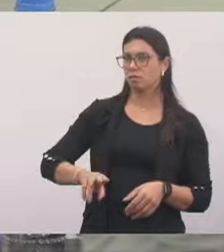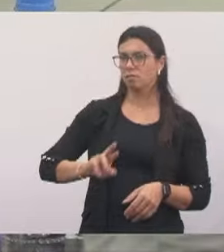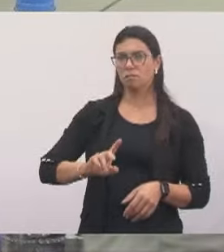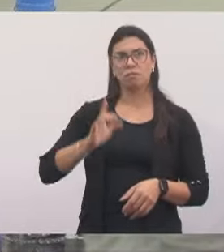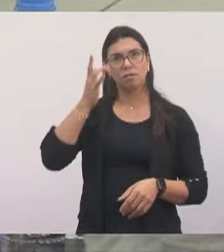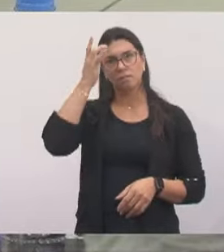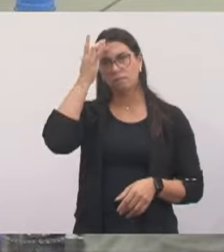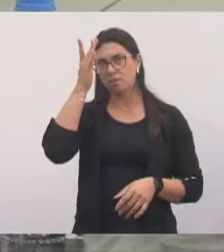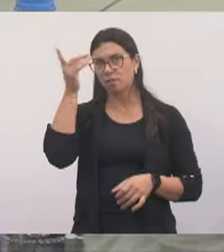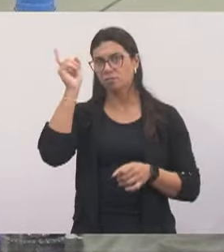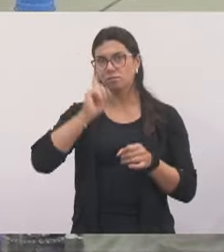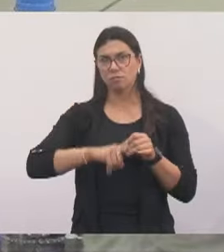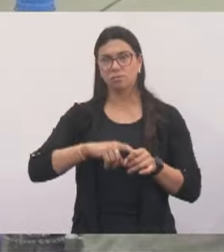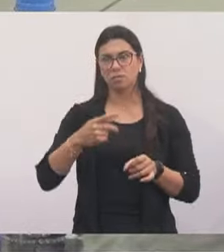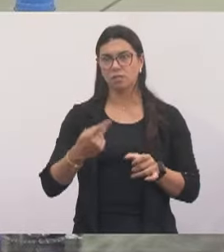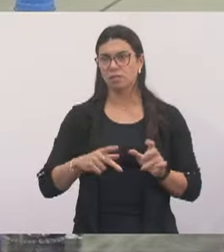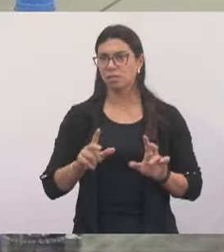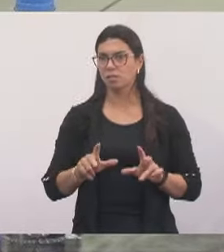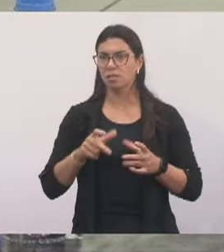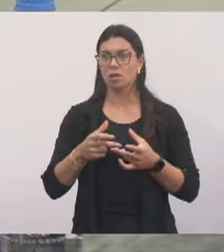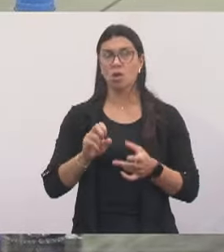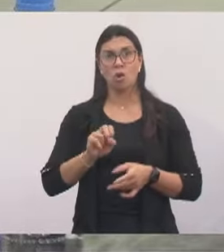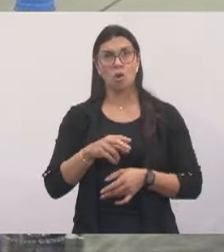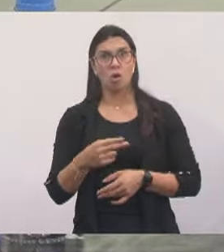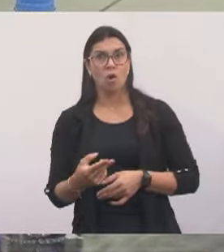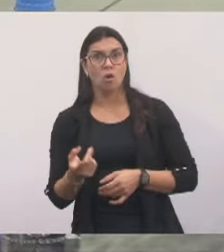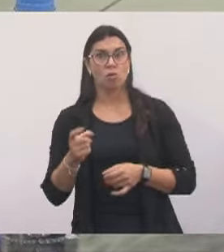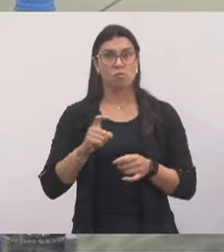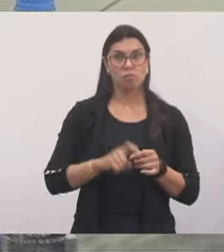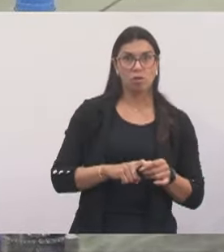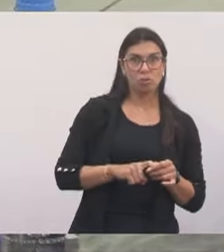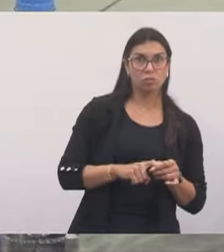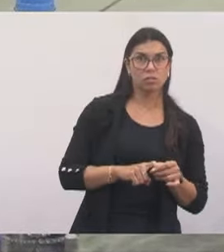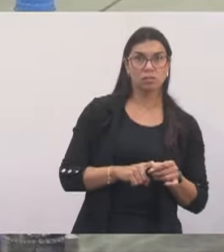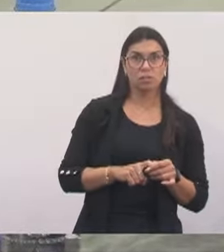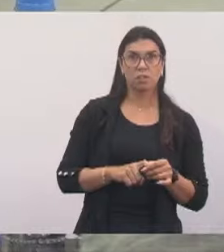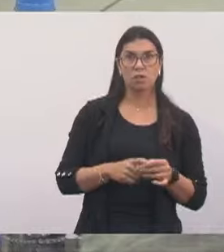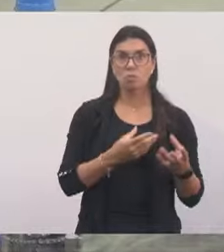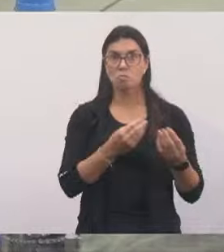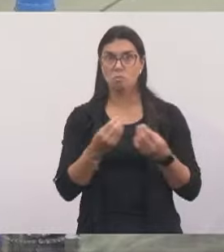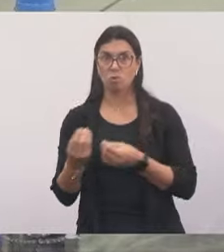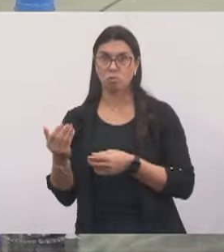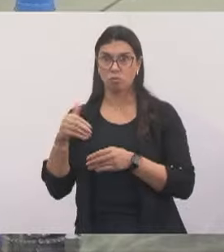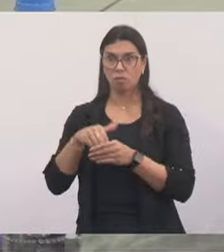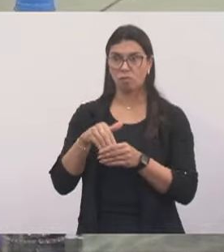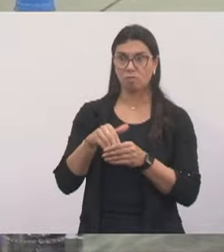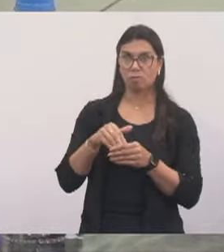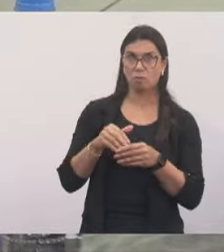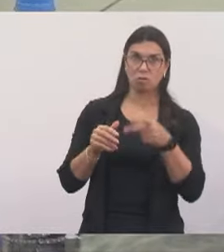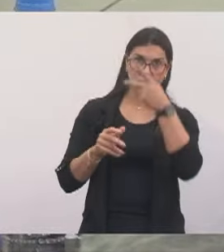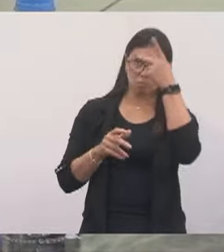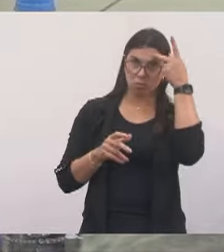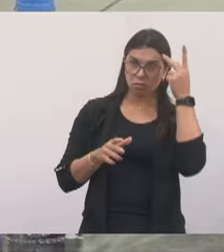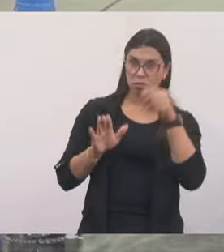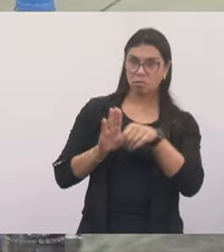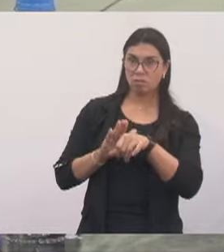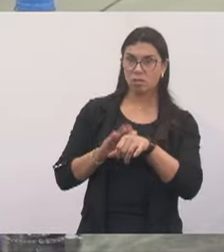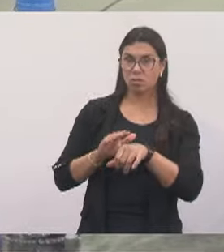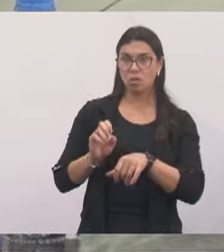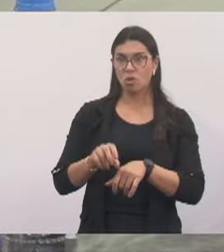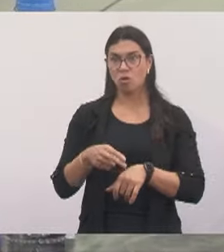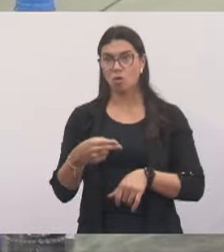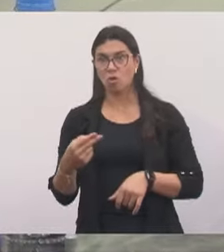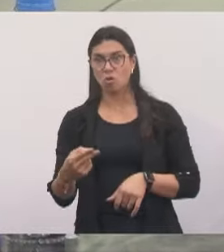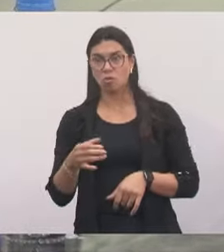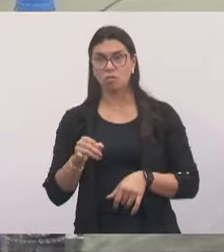Câmara Municipal. Ou você volta para cá com voto, ou você volta para cá, se